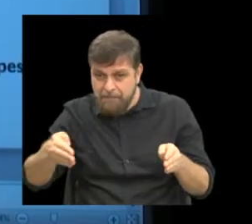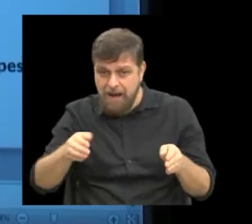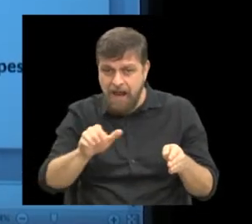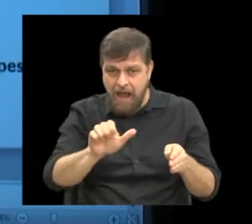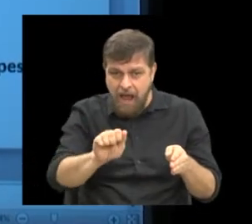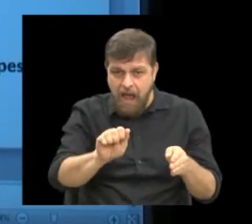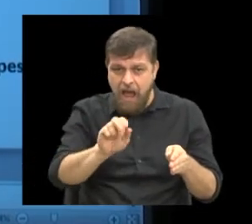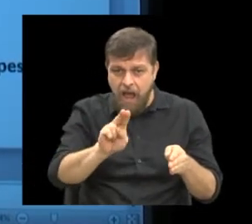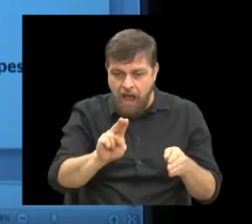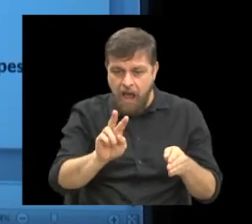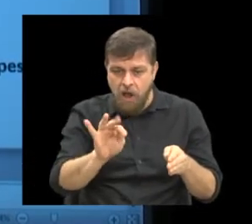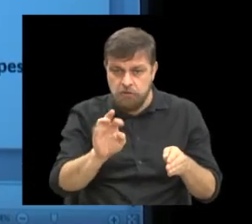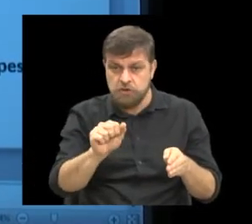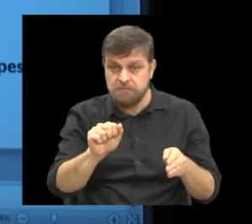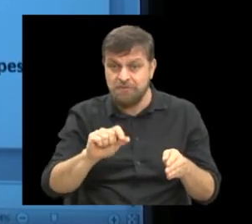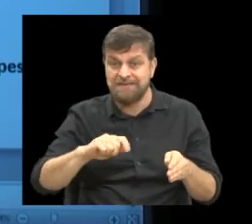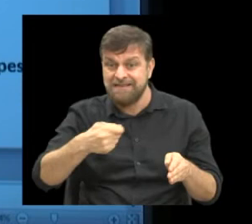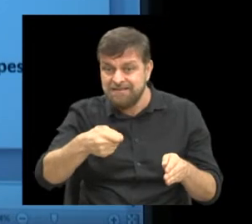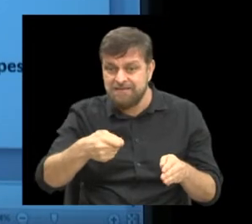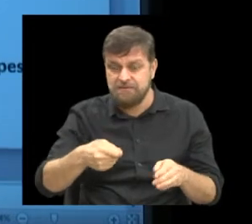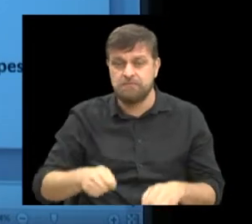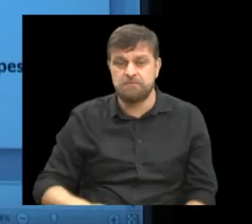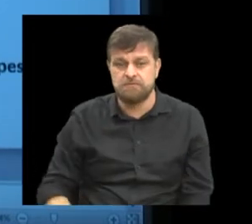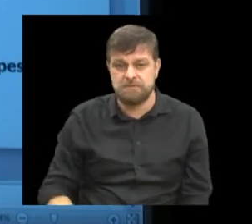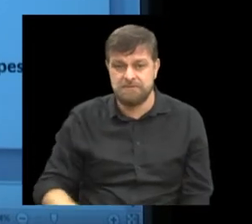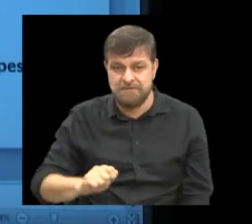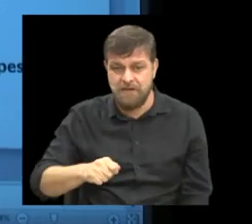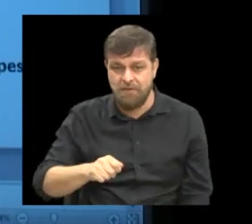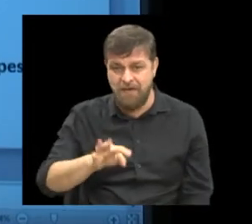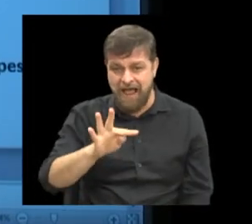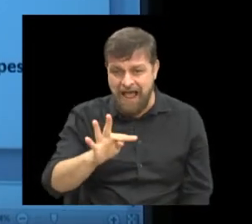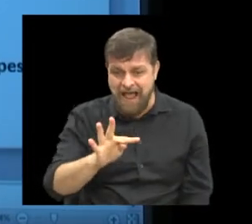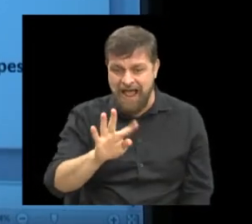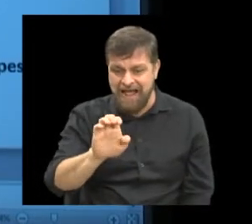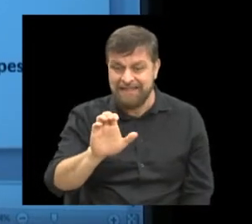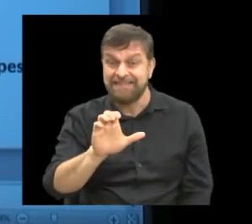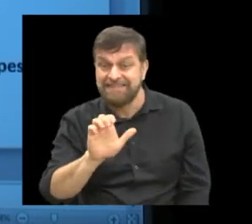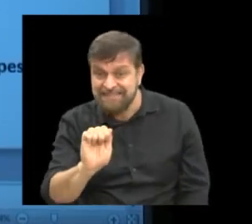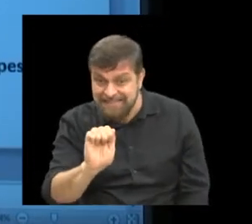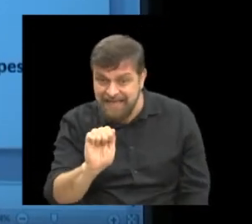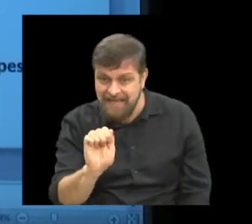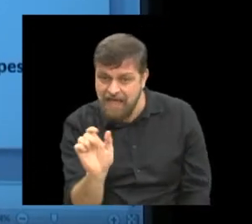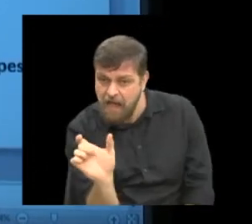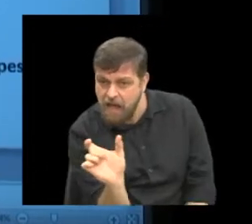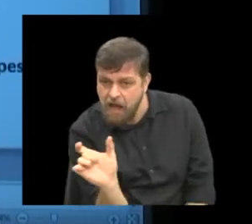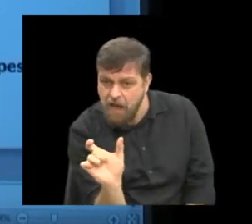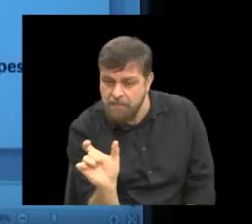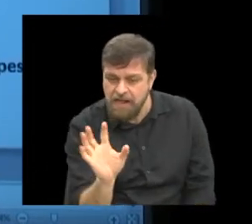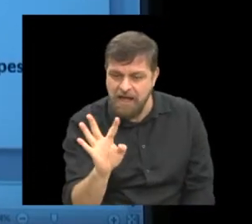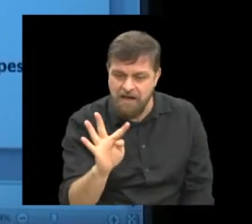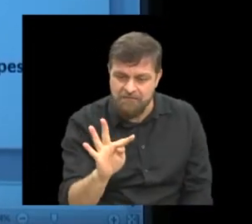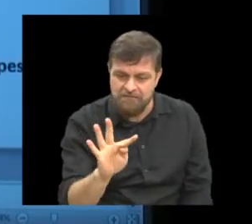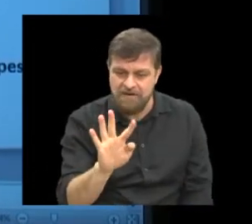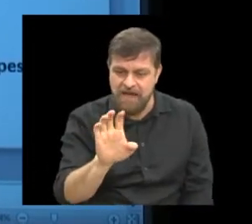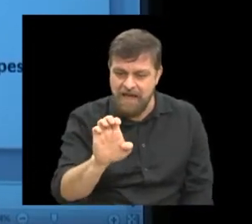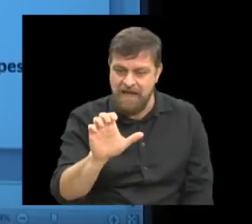TEA, né? Ou pessoa com autismo também. Né? Antigamente se falava o portador